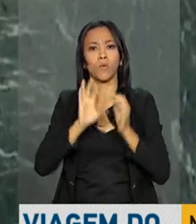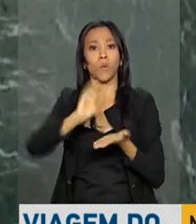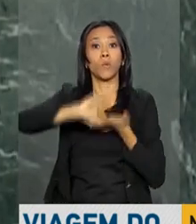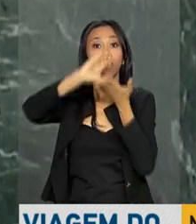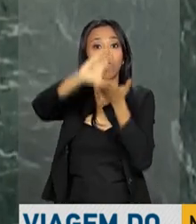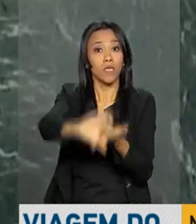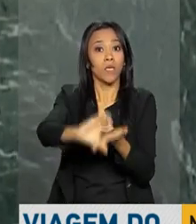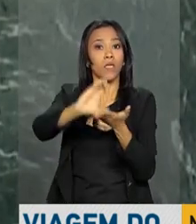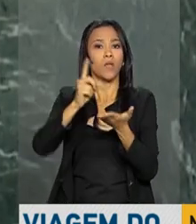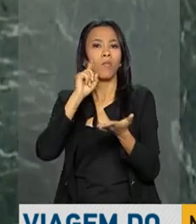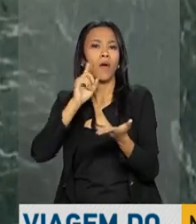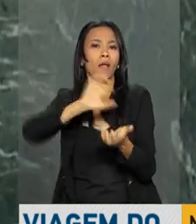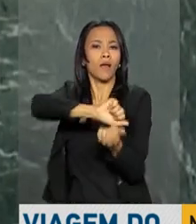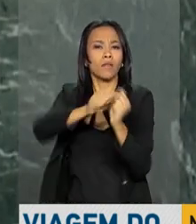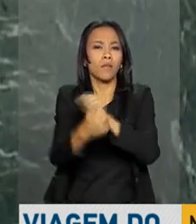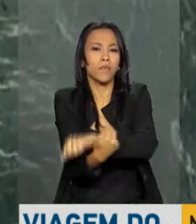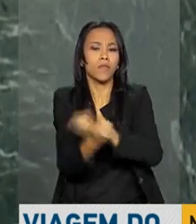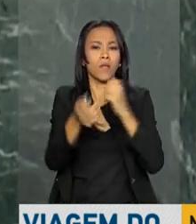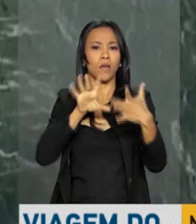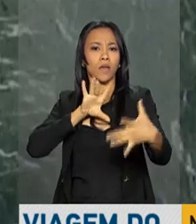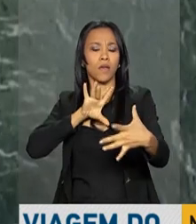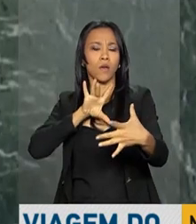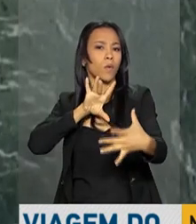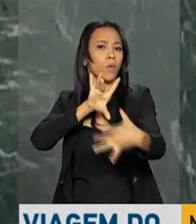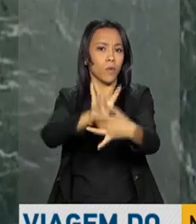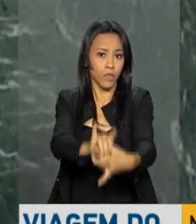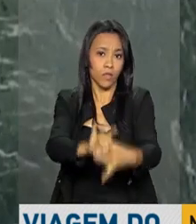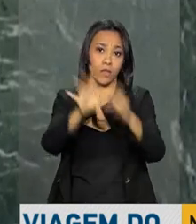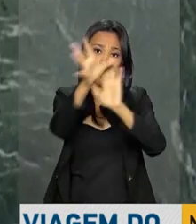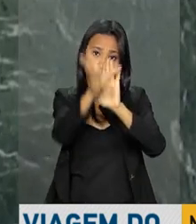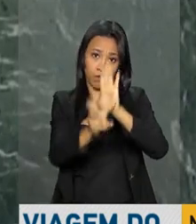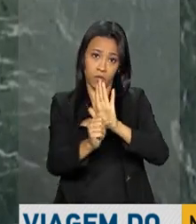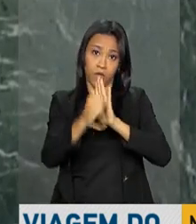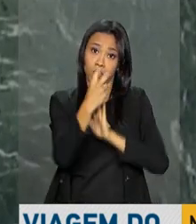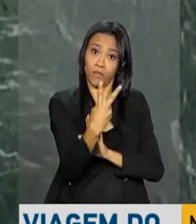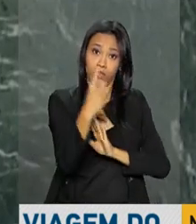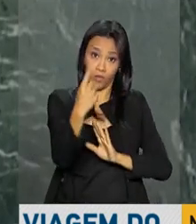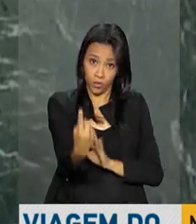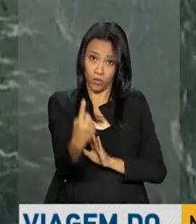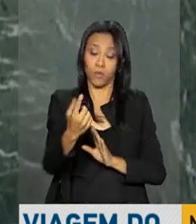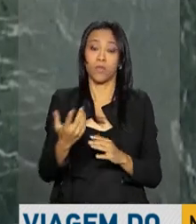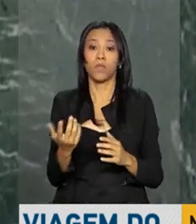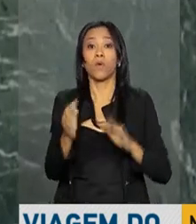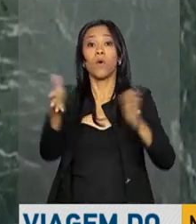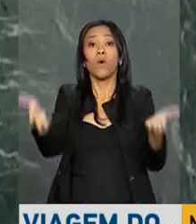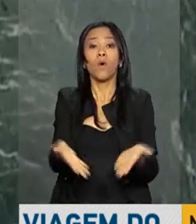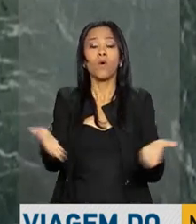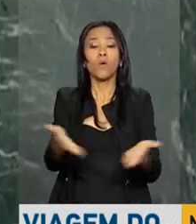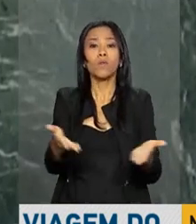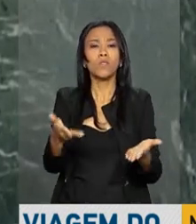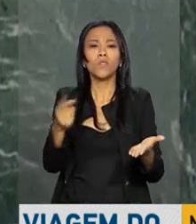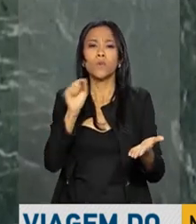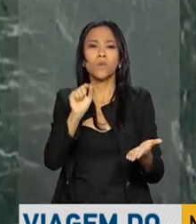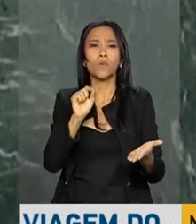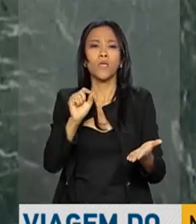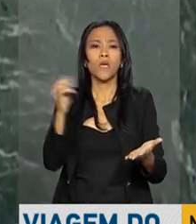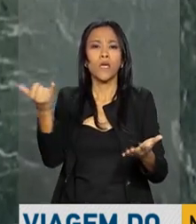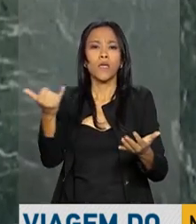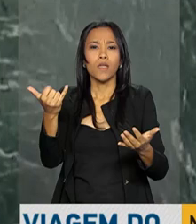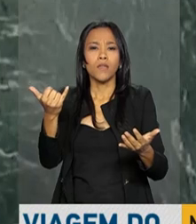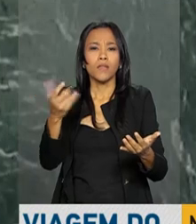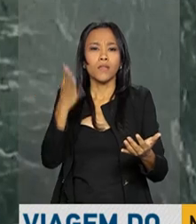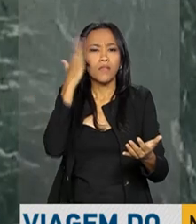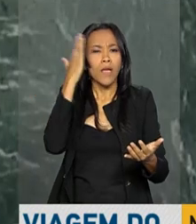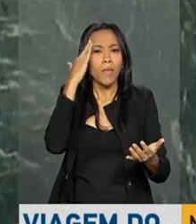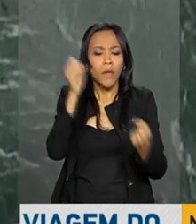ajustá-lo às realidades do século XXI. Urge ouvir o anseio da